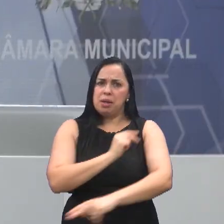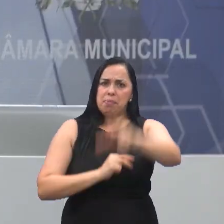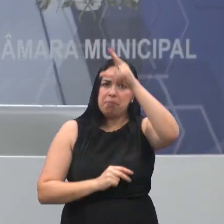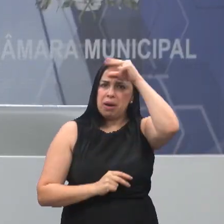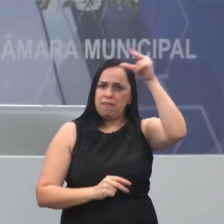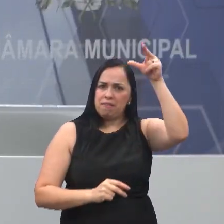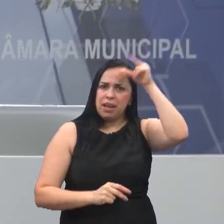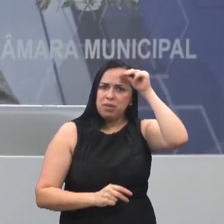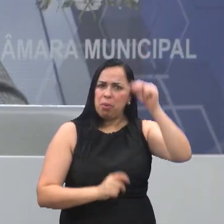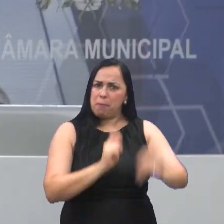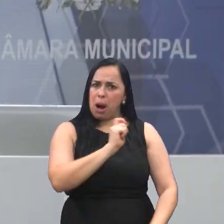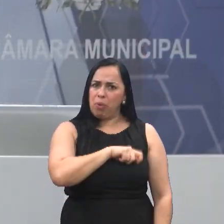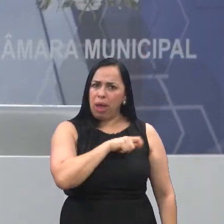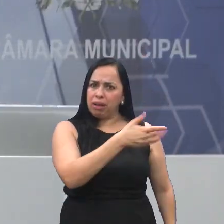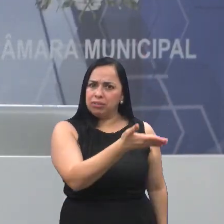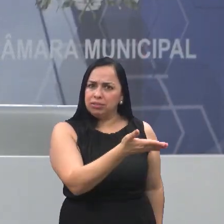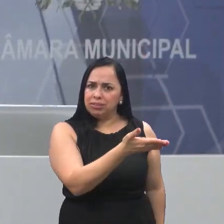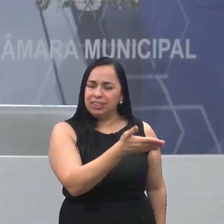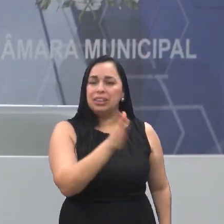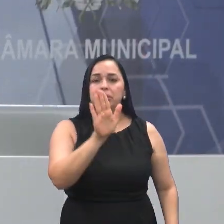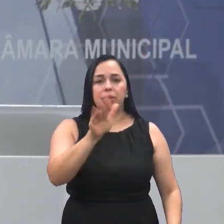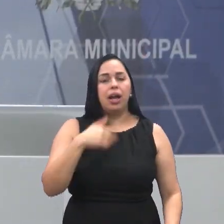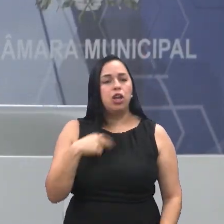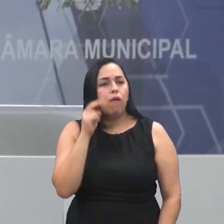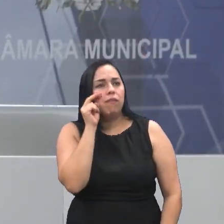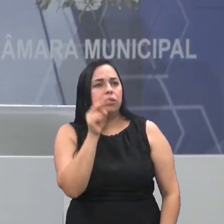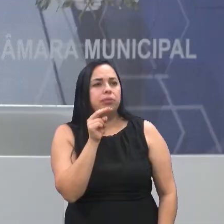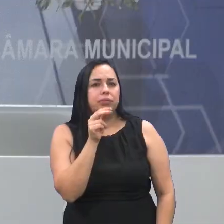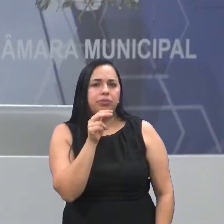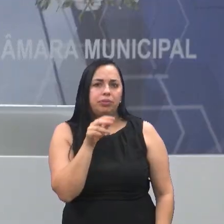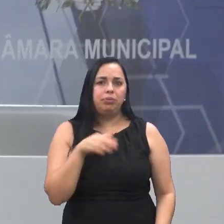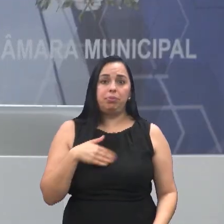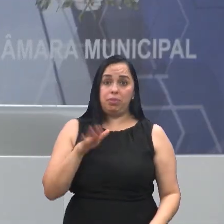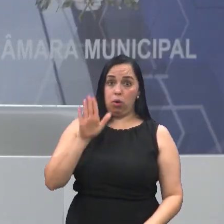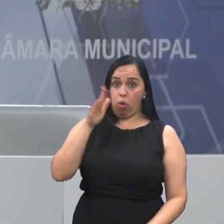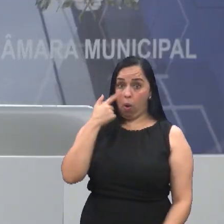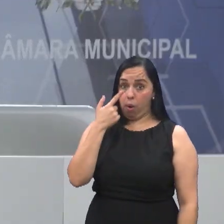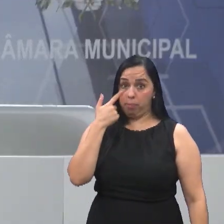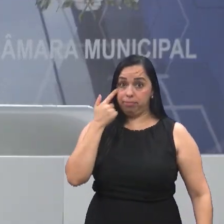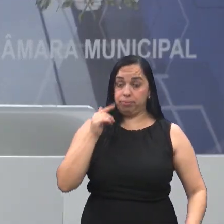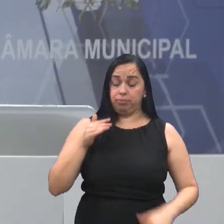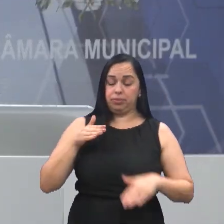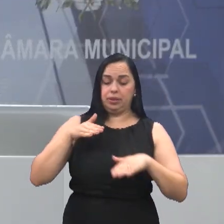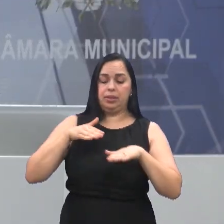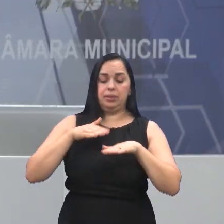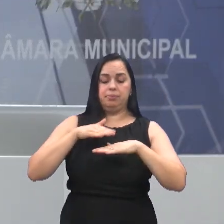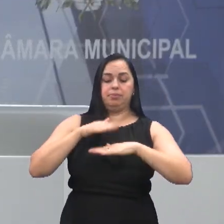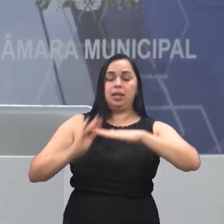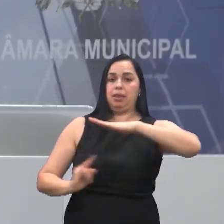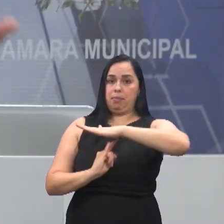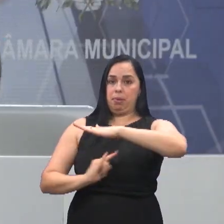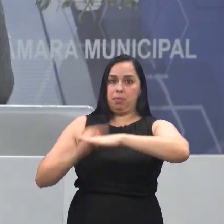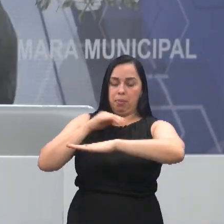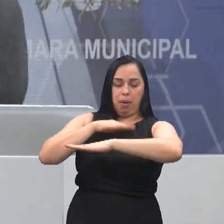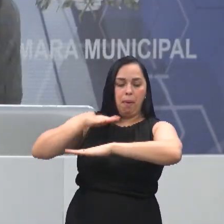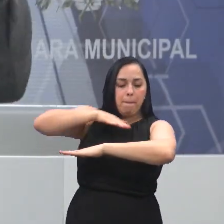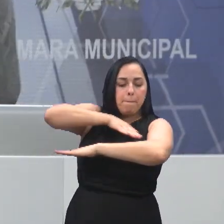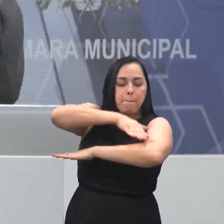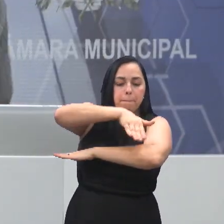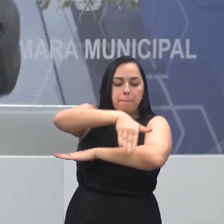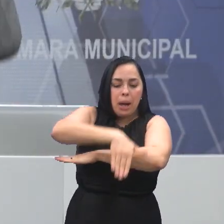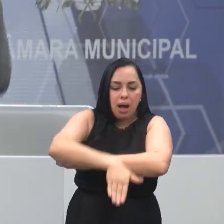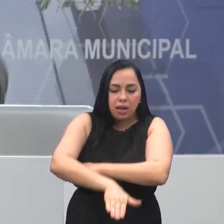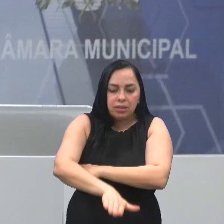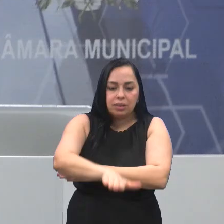aí, aonde está. Gente, você desceu a ponte. Tem 2 placas